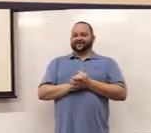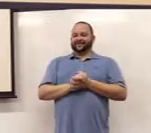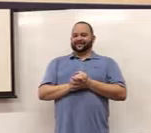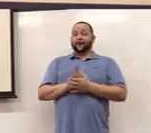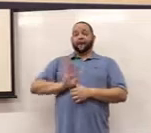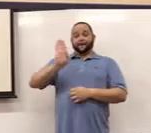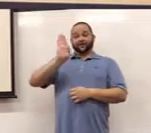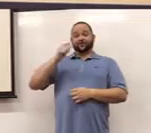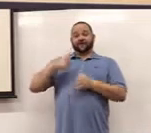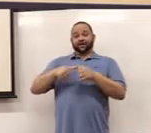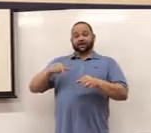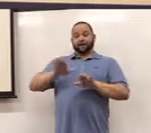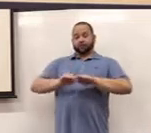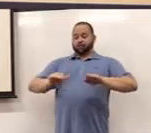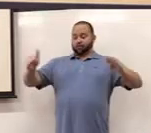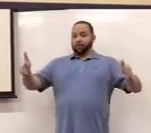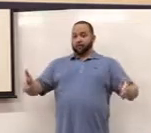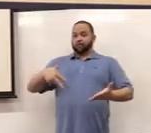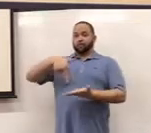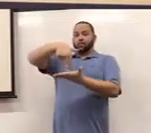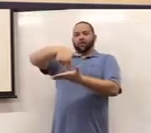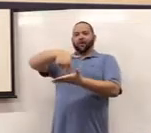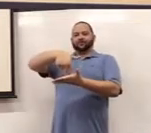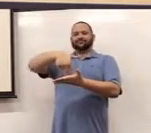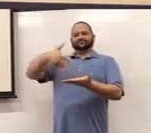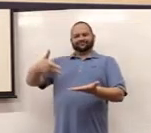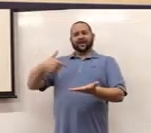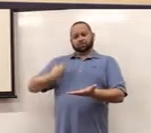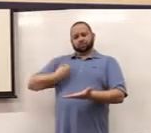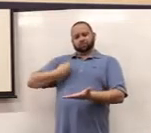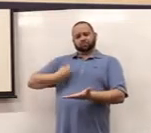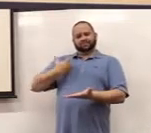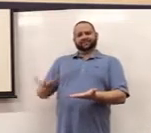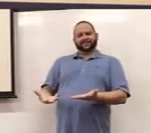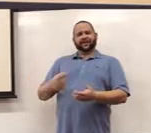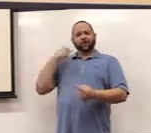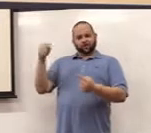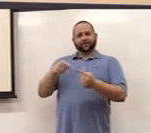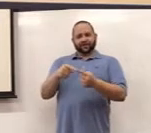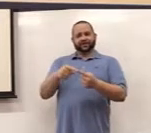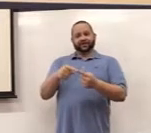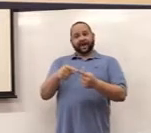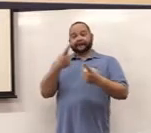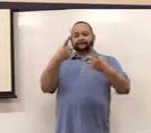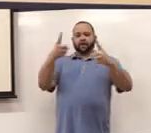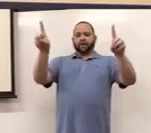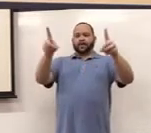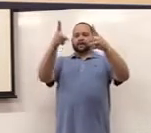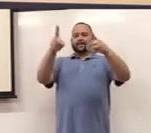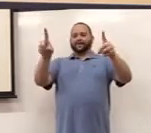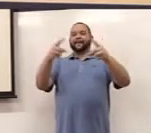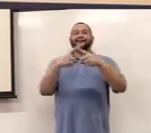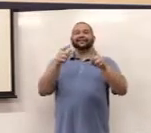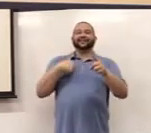palco. E a gente vê depois, pelas críticas do jornal que saíram no dia seguinte, falando exatamente isso. Ele estava lá, a ideia dele era reger, mas